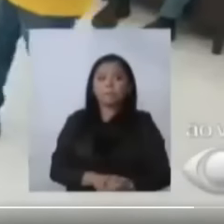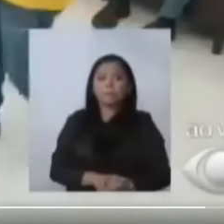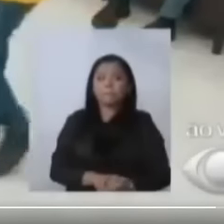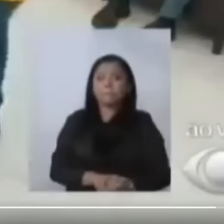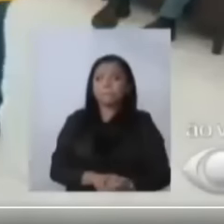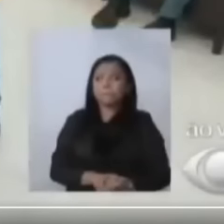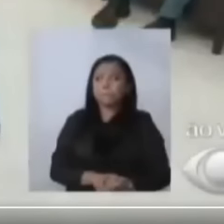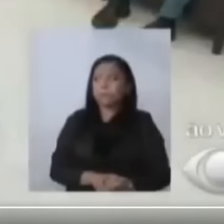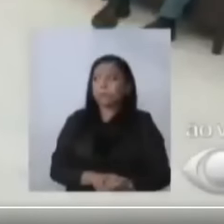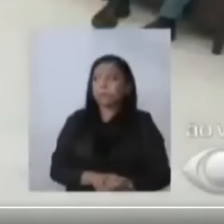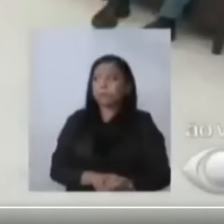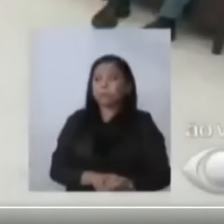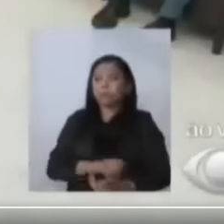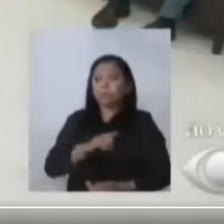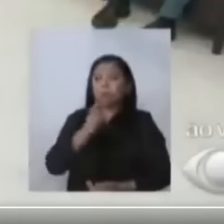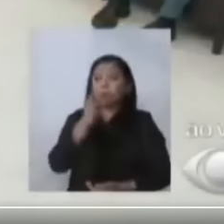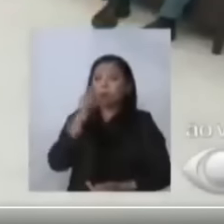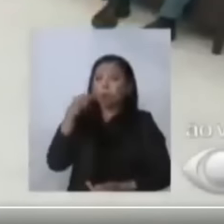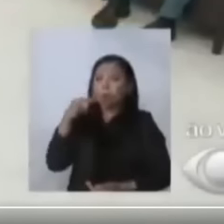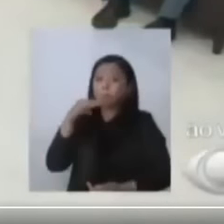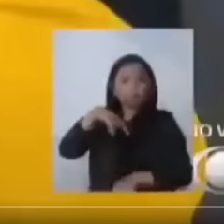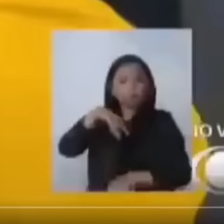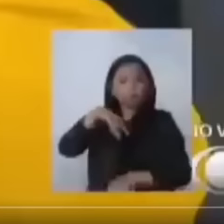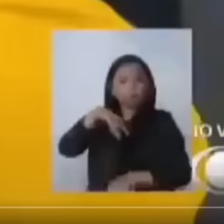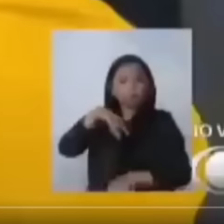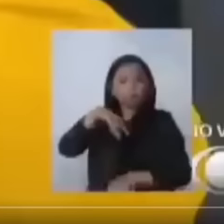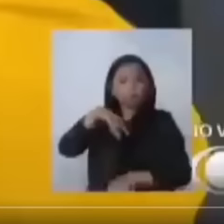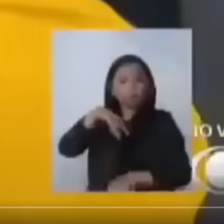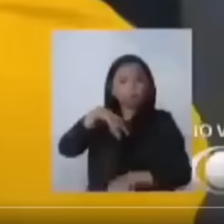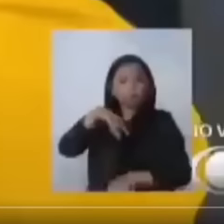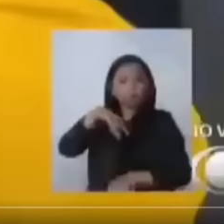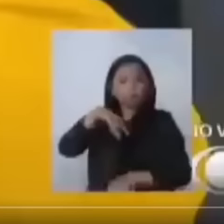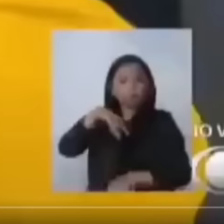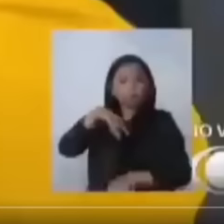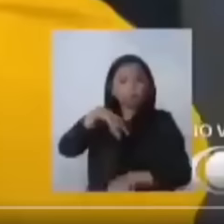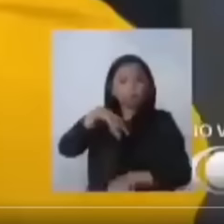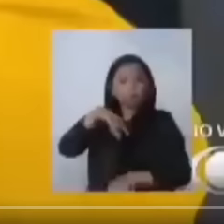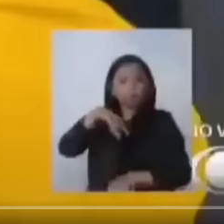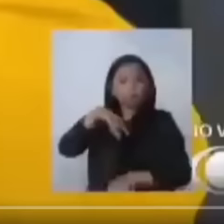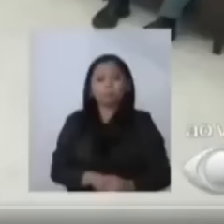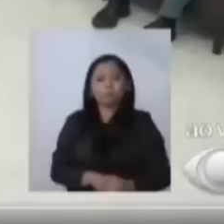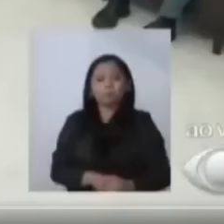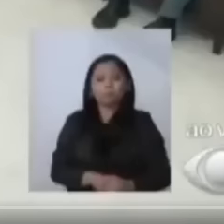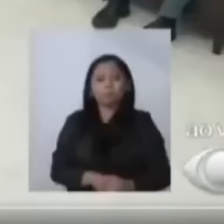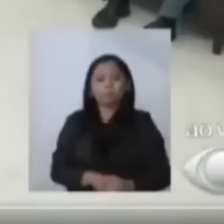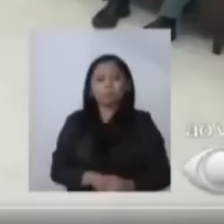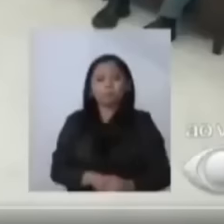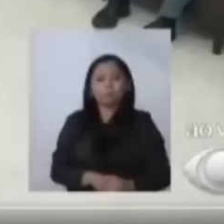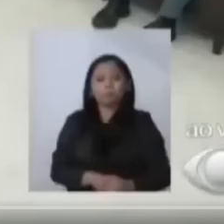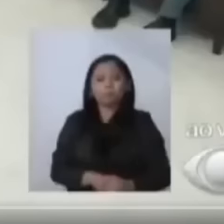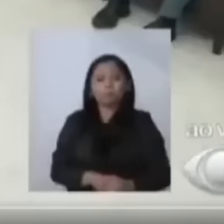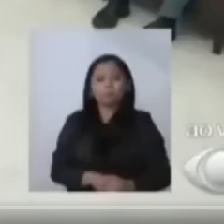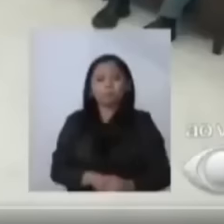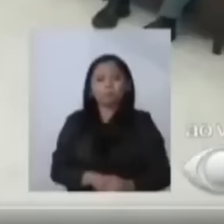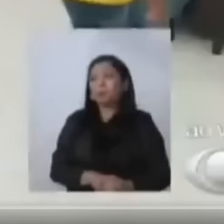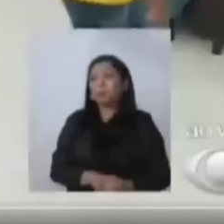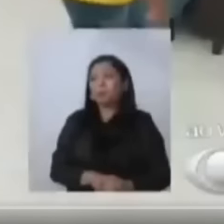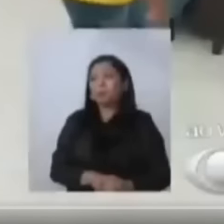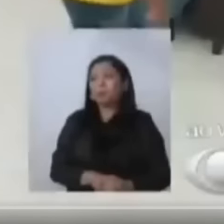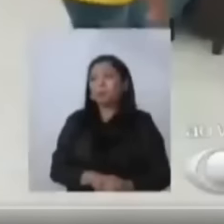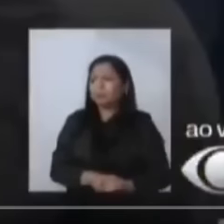favor você tem tem um minuto para réplica a que o chute na canela não pera aí eu quero eu quero ver